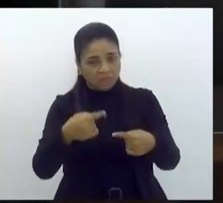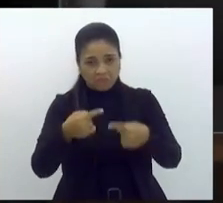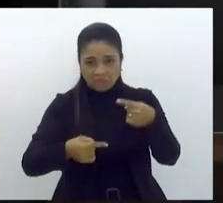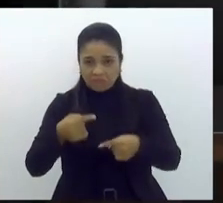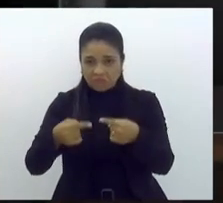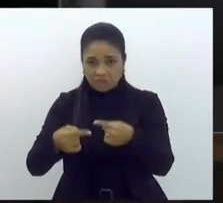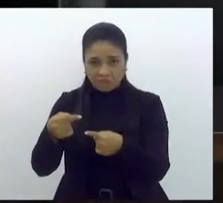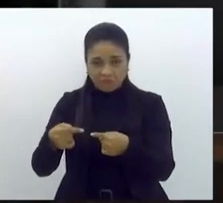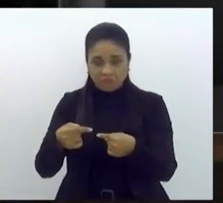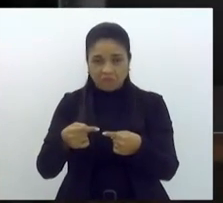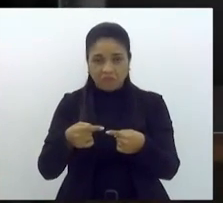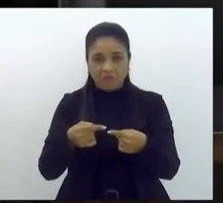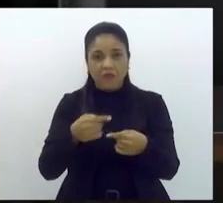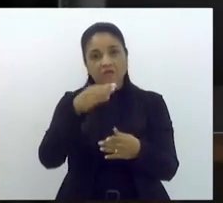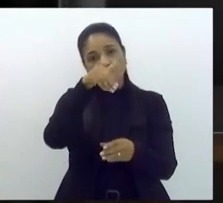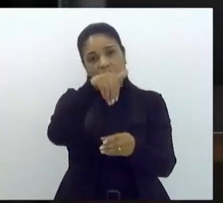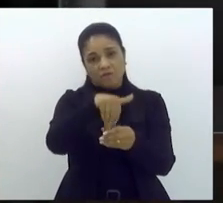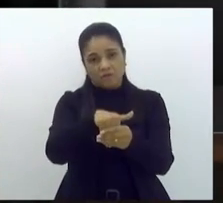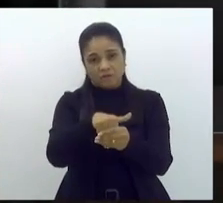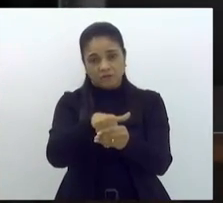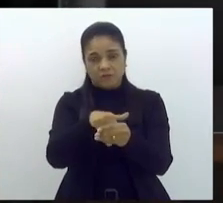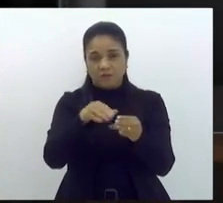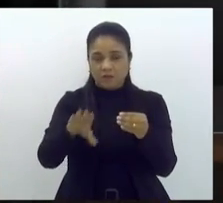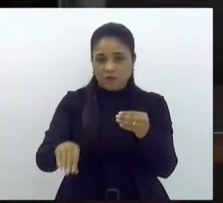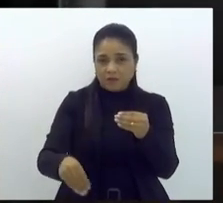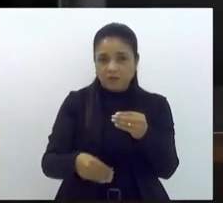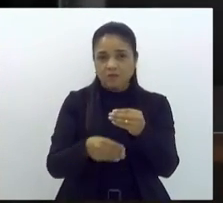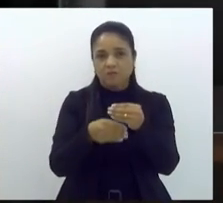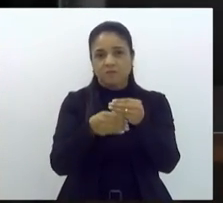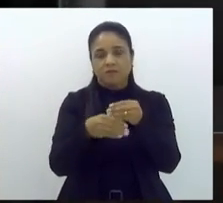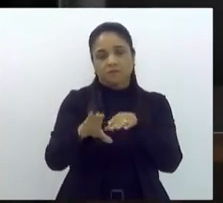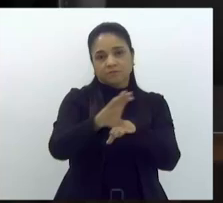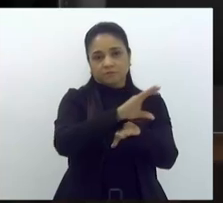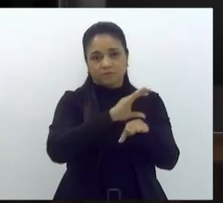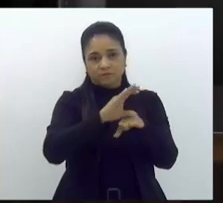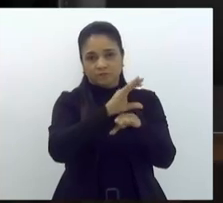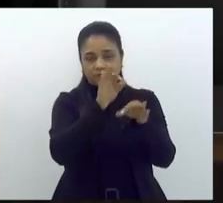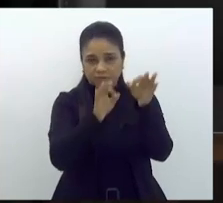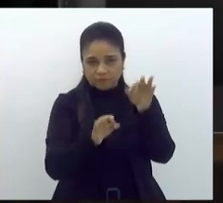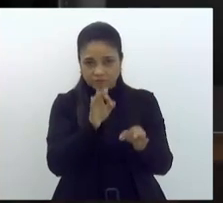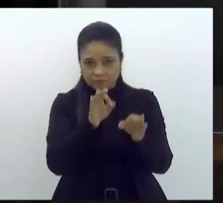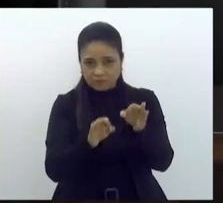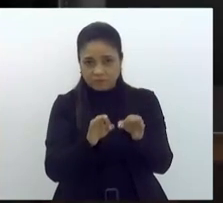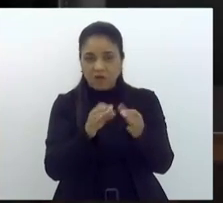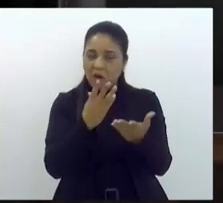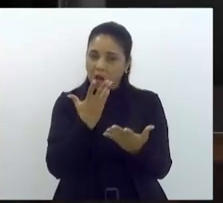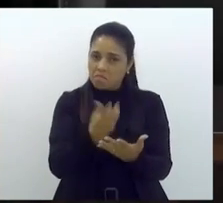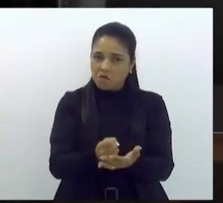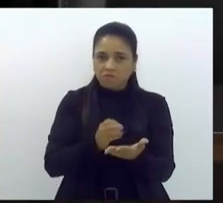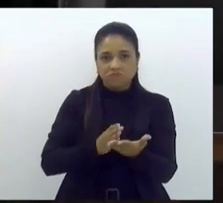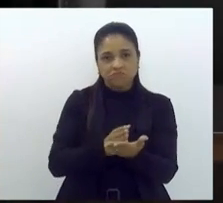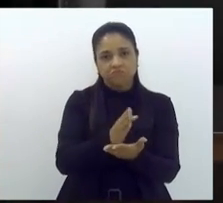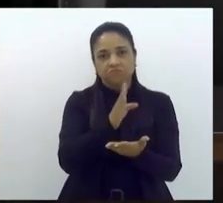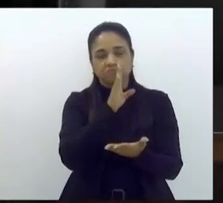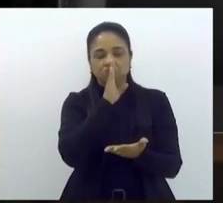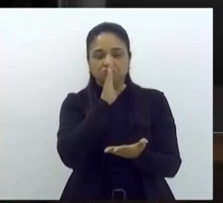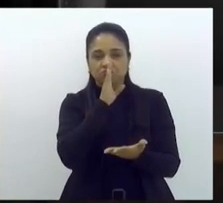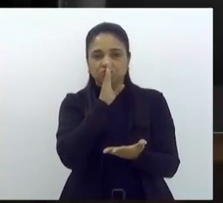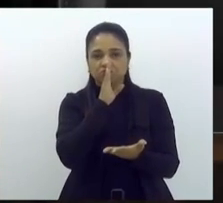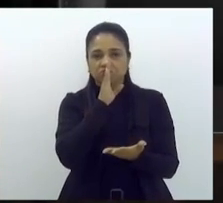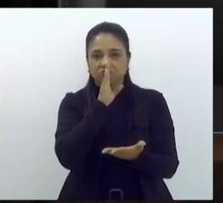discussão em votação as emendas da comissão de constituição e justiça senhores que a própria Manias Como estão